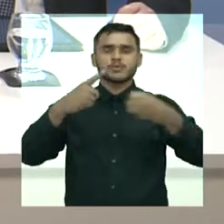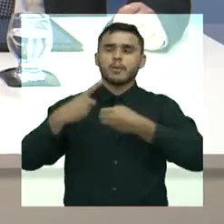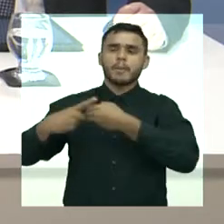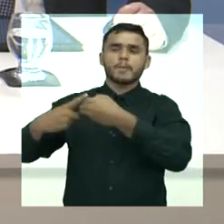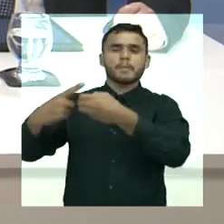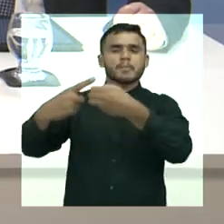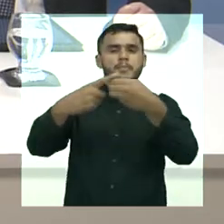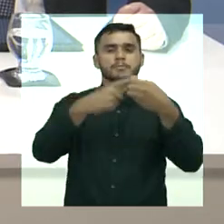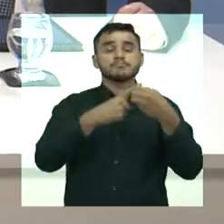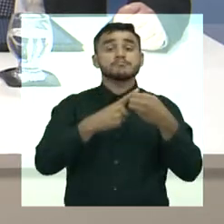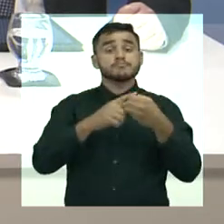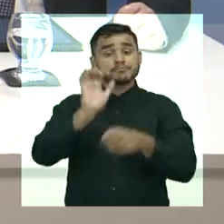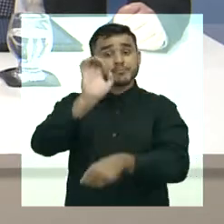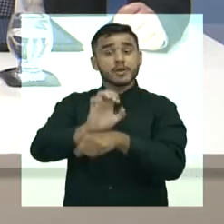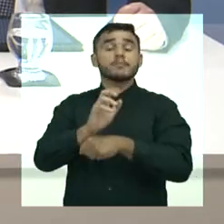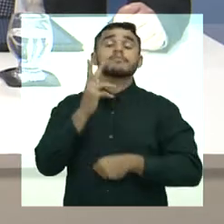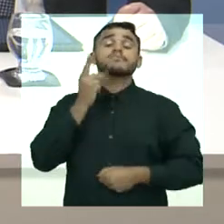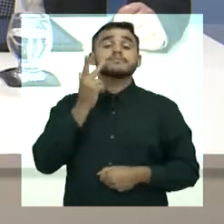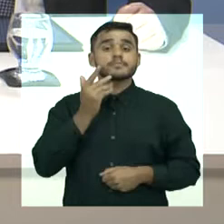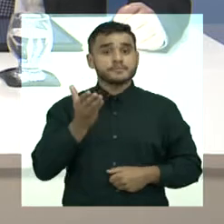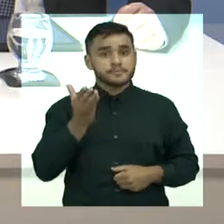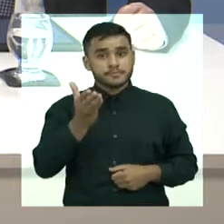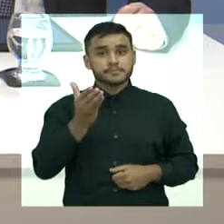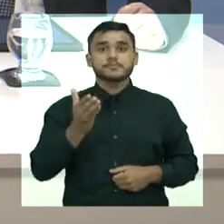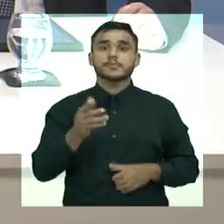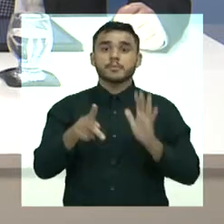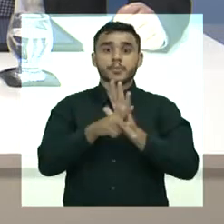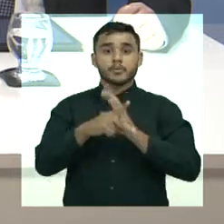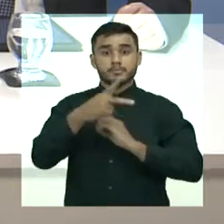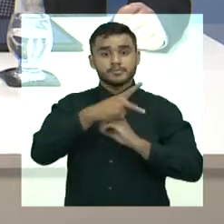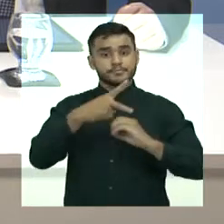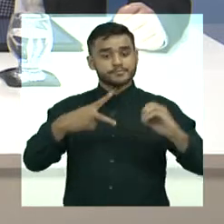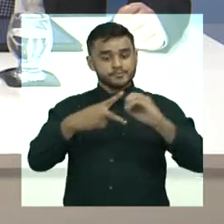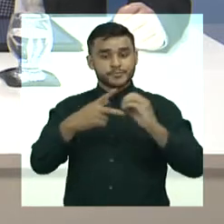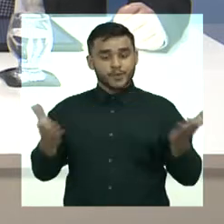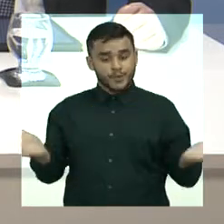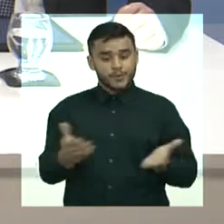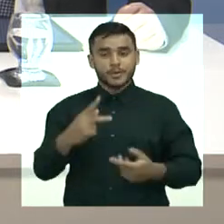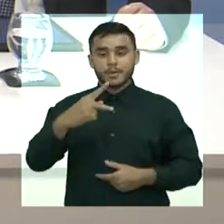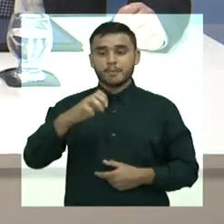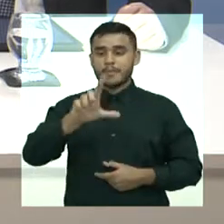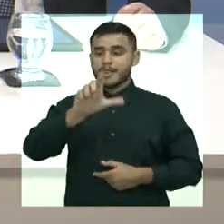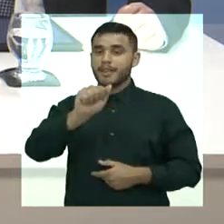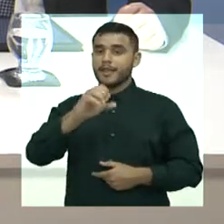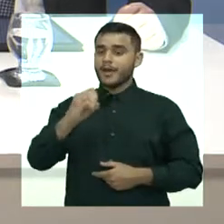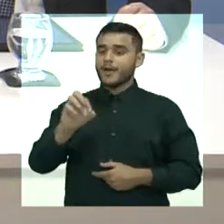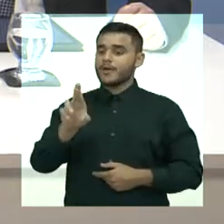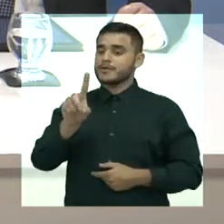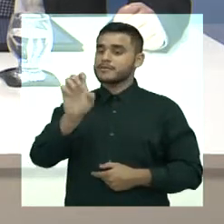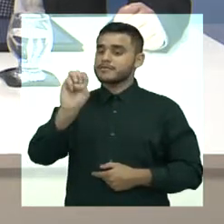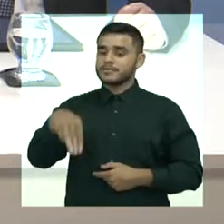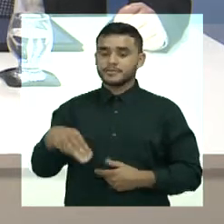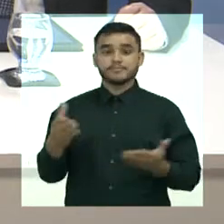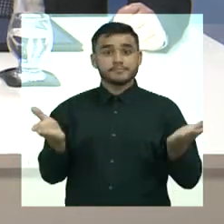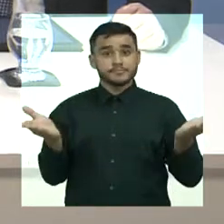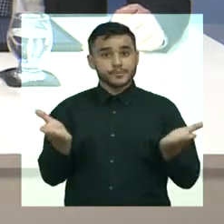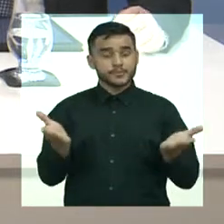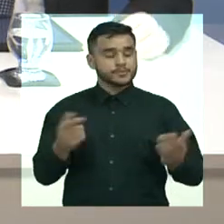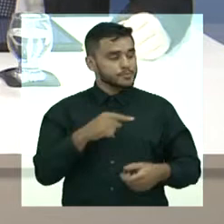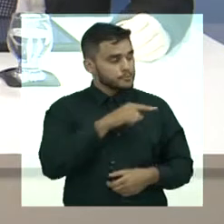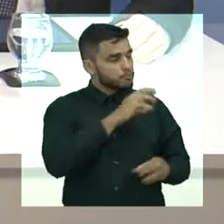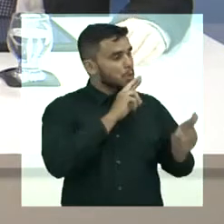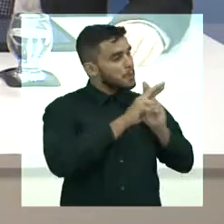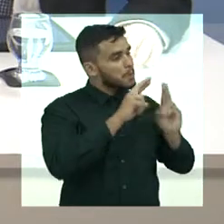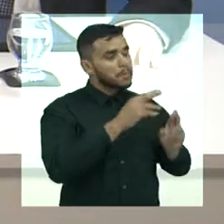repetidoras para todo o estado do Ceará, com o programa Pela Ordem, conversando hoje em uma edição especial com o consultor político Luiz